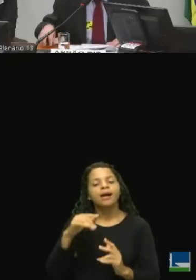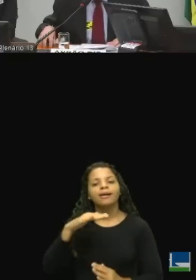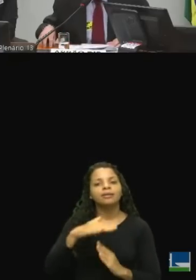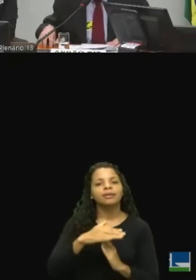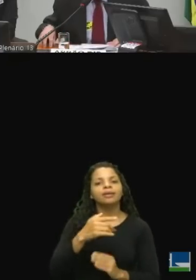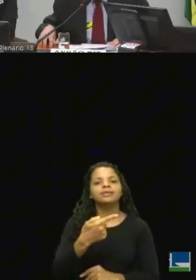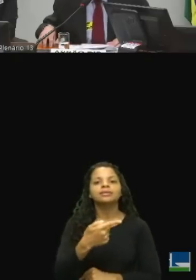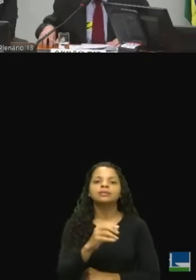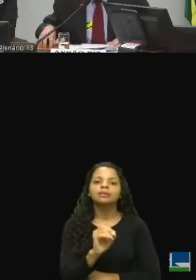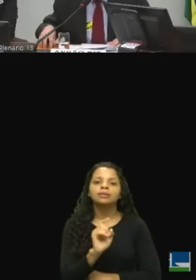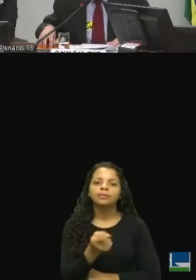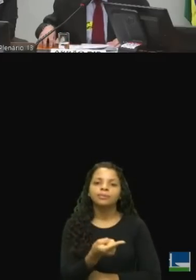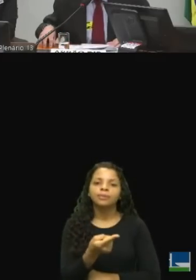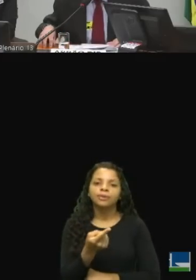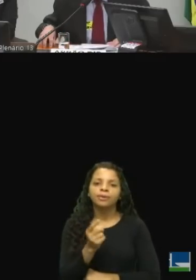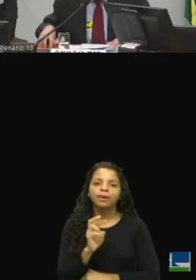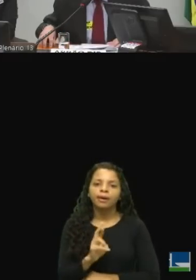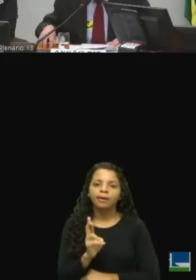mil.